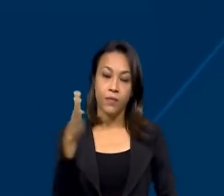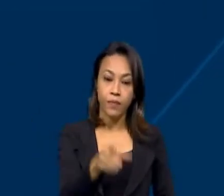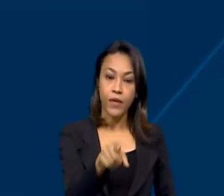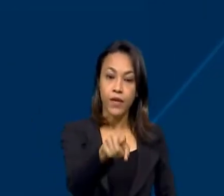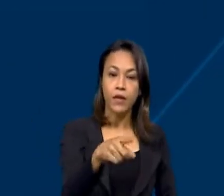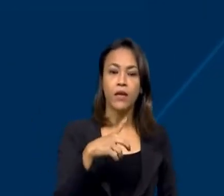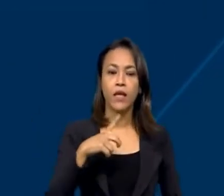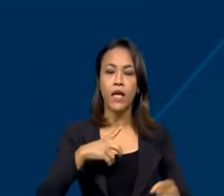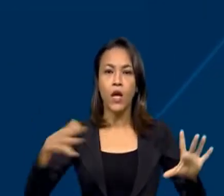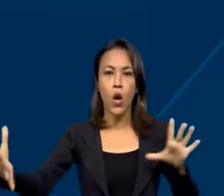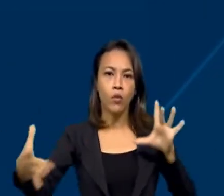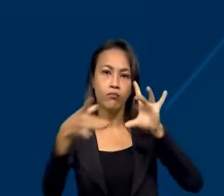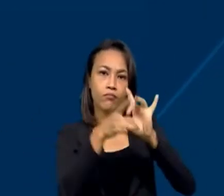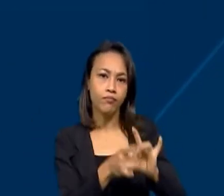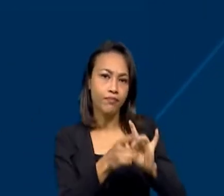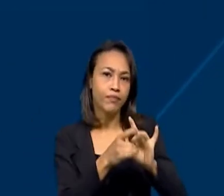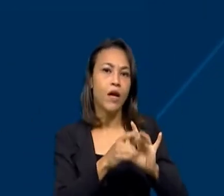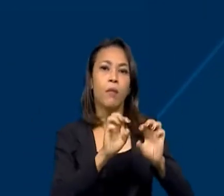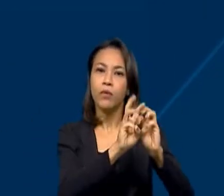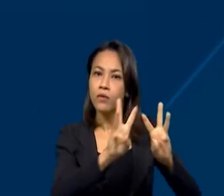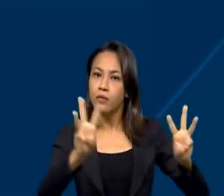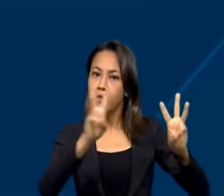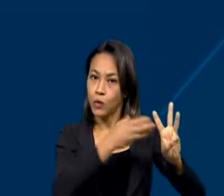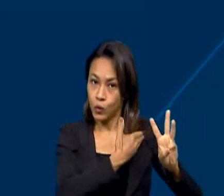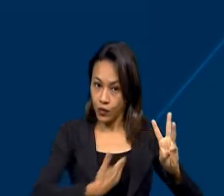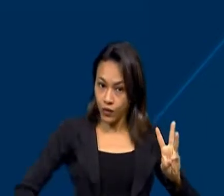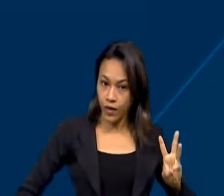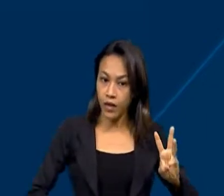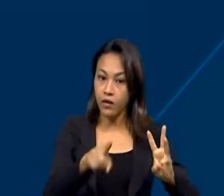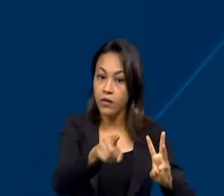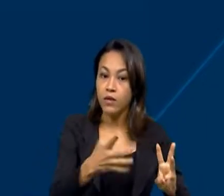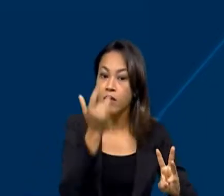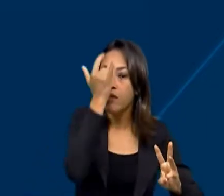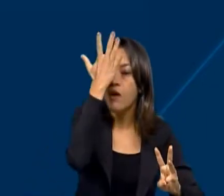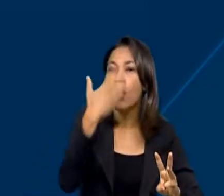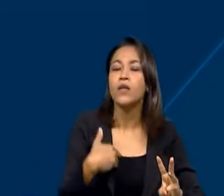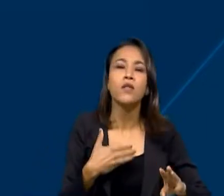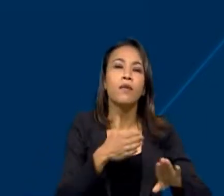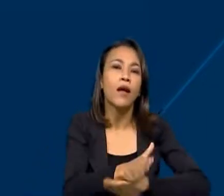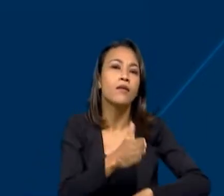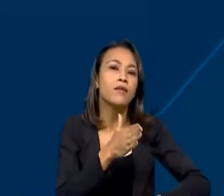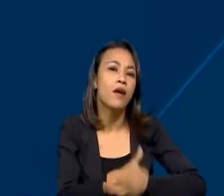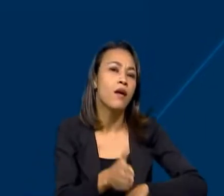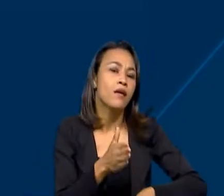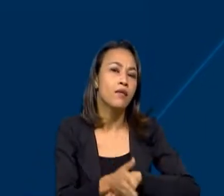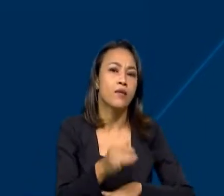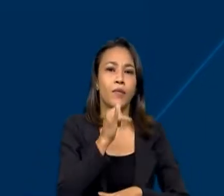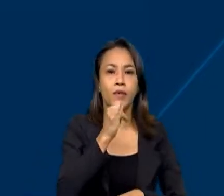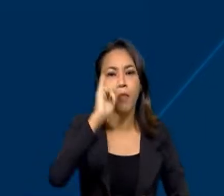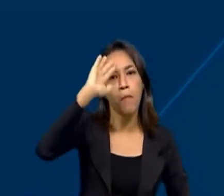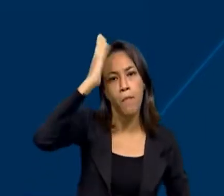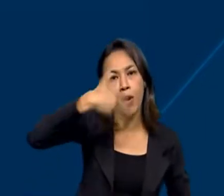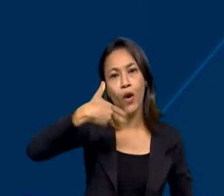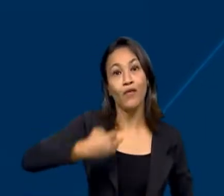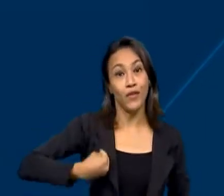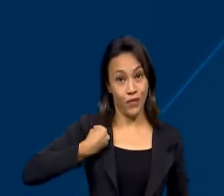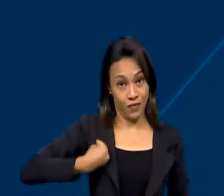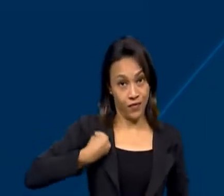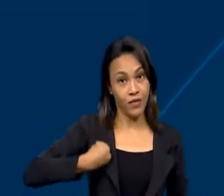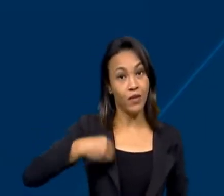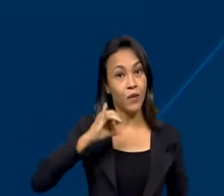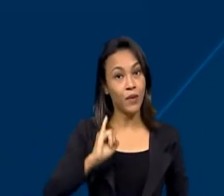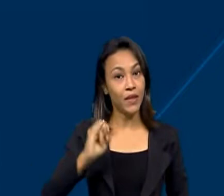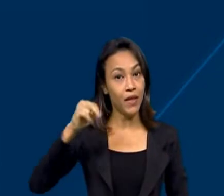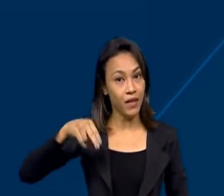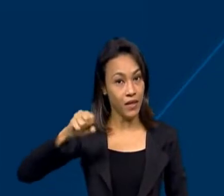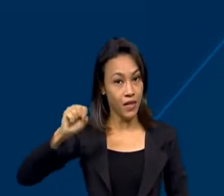serviços gov.br, o DNI vai facilitar o acesso a serviços públicos, como a prova de vida digital do INSS